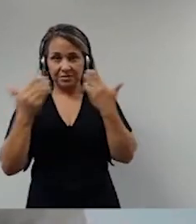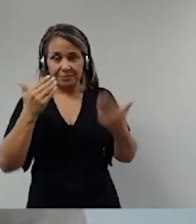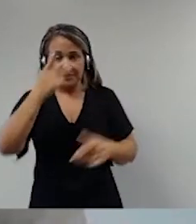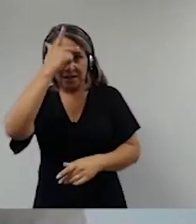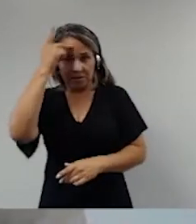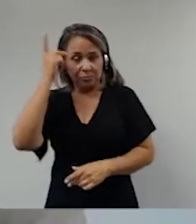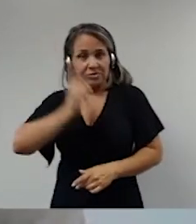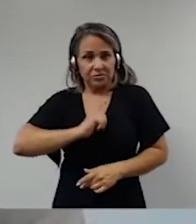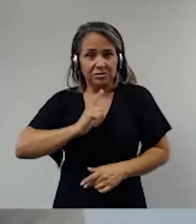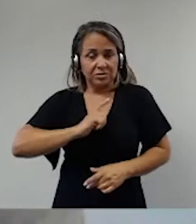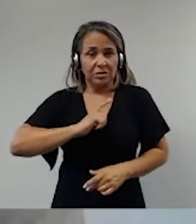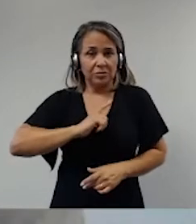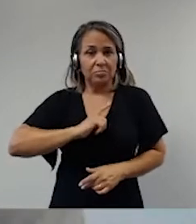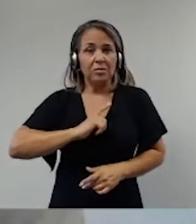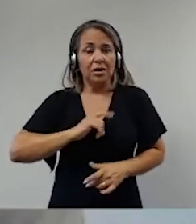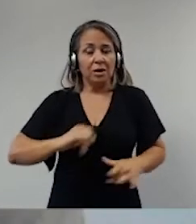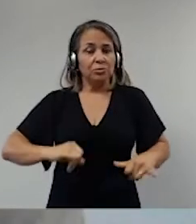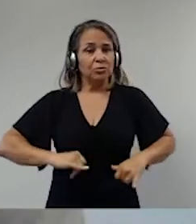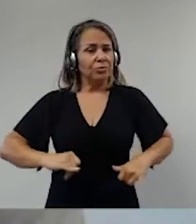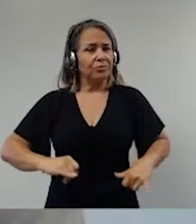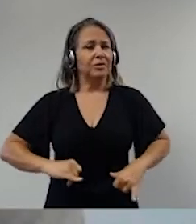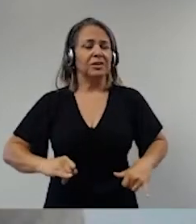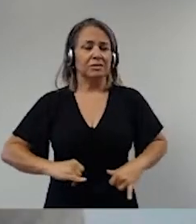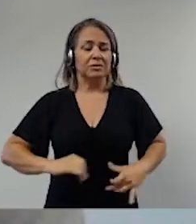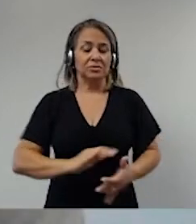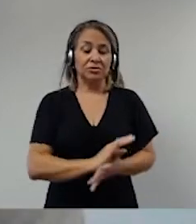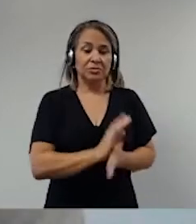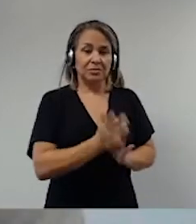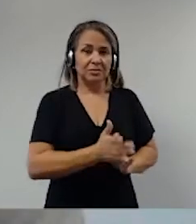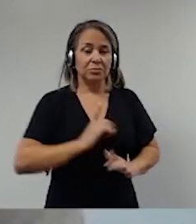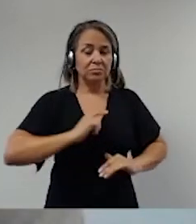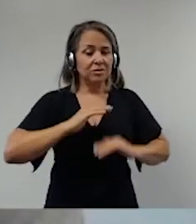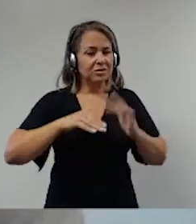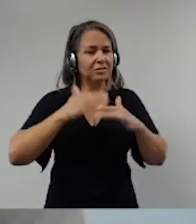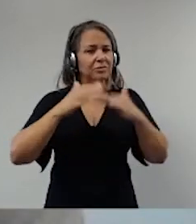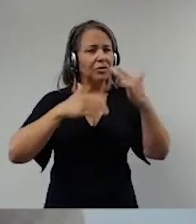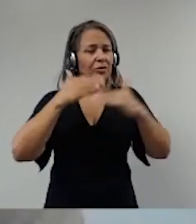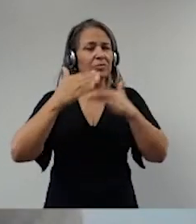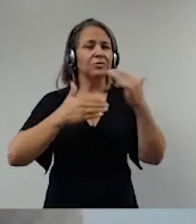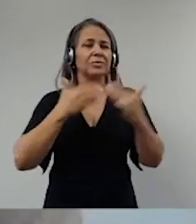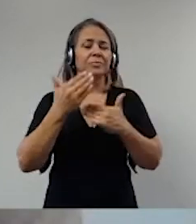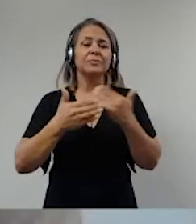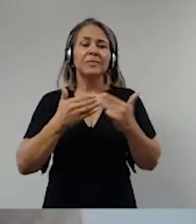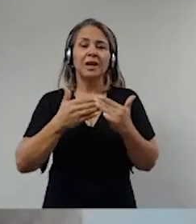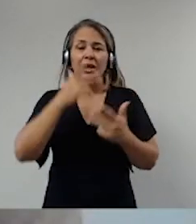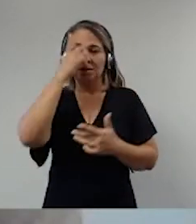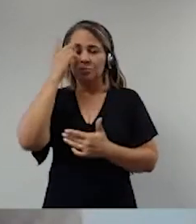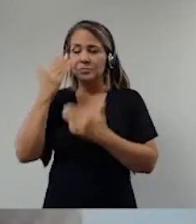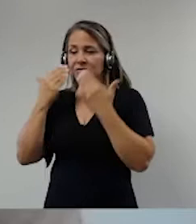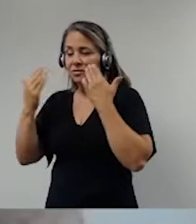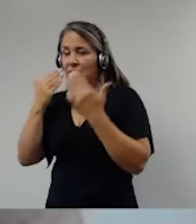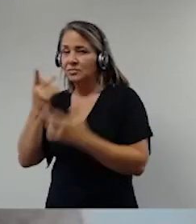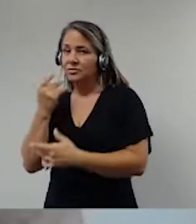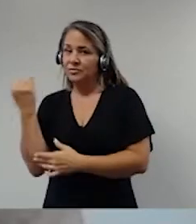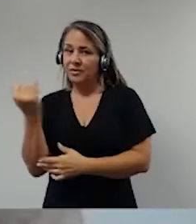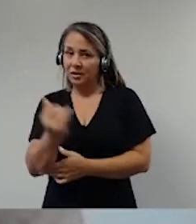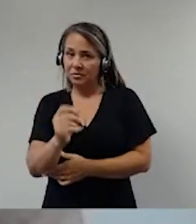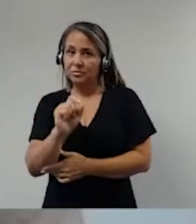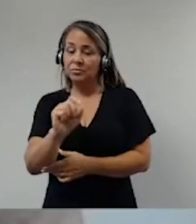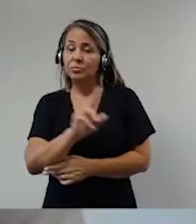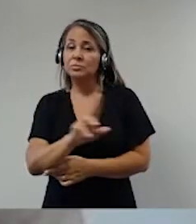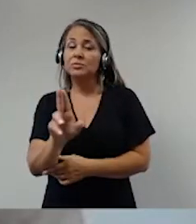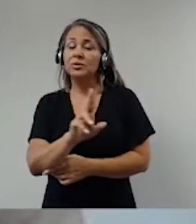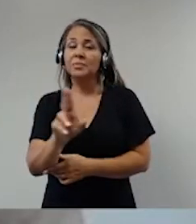pessoas que são vítimas de discriminação desenvolvem o que psicólogos cognitivos chamam